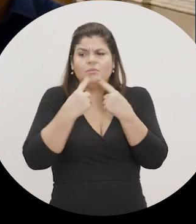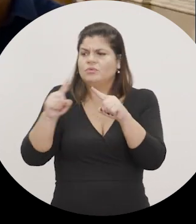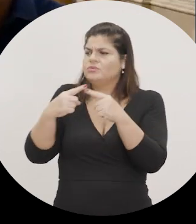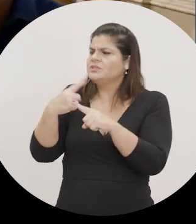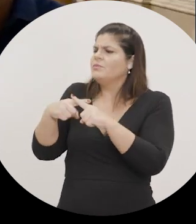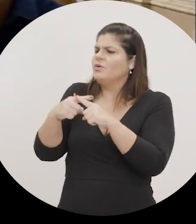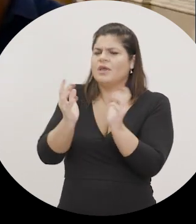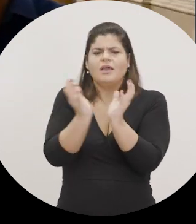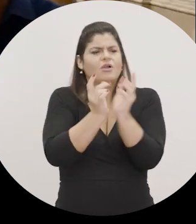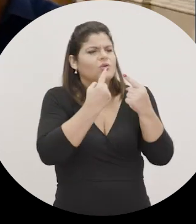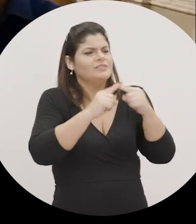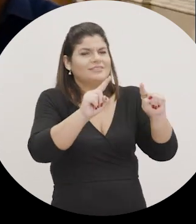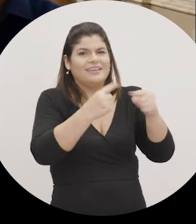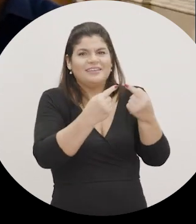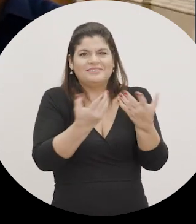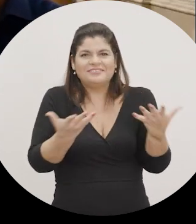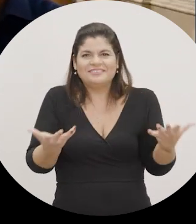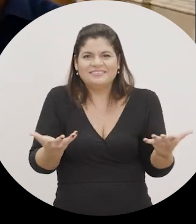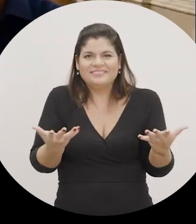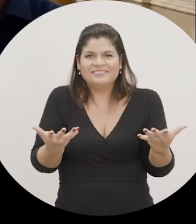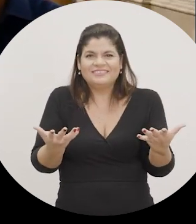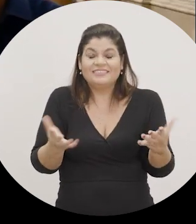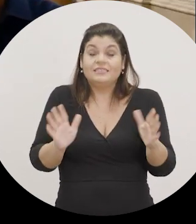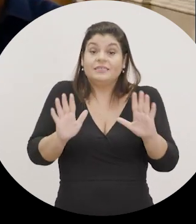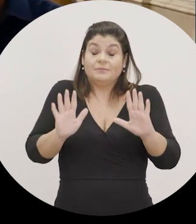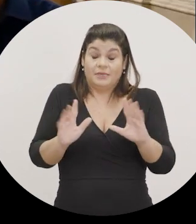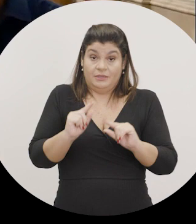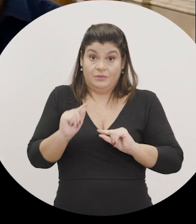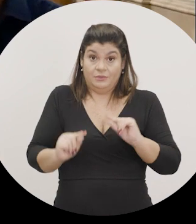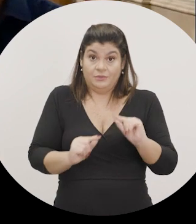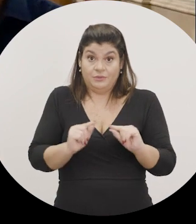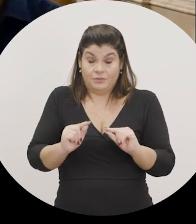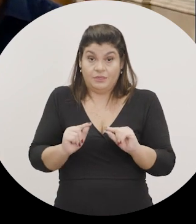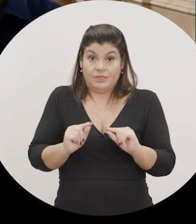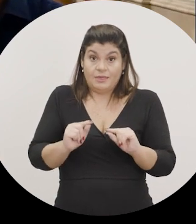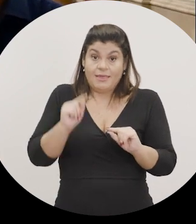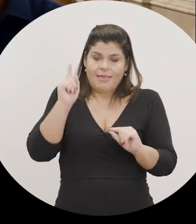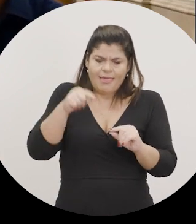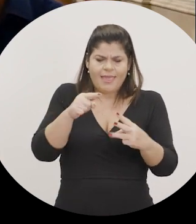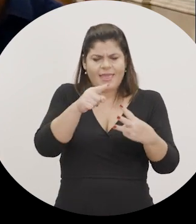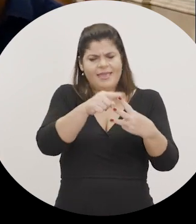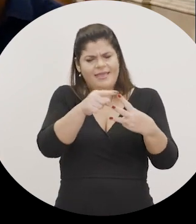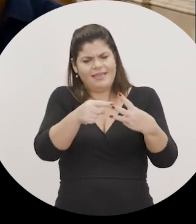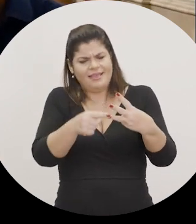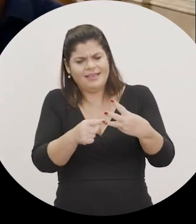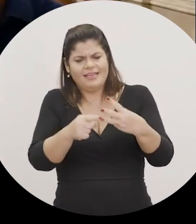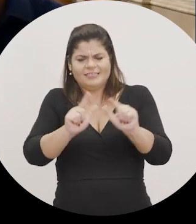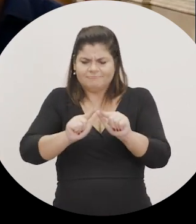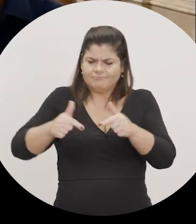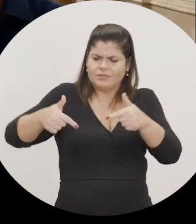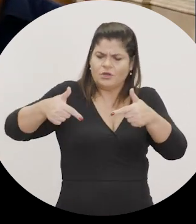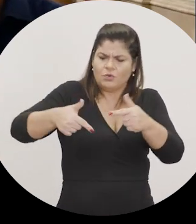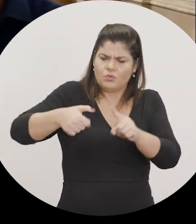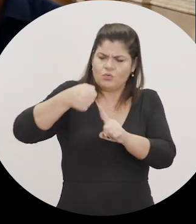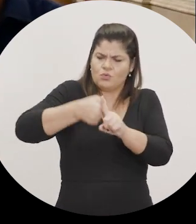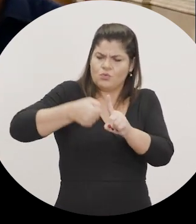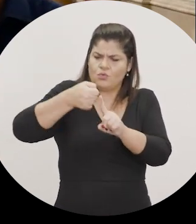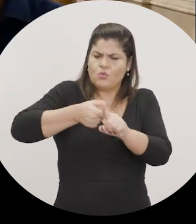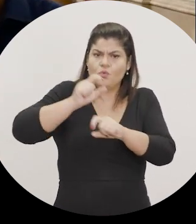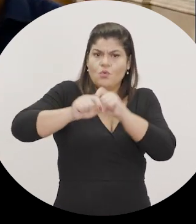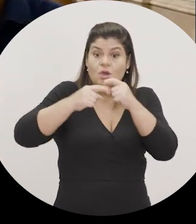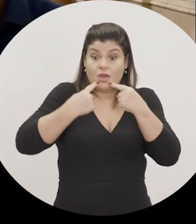que concertos, né? Mas é justamente essa luta para que a